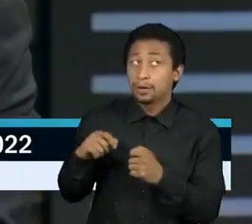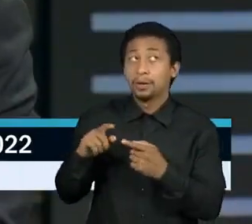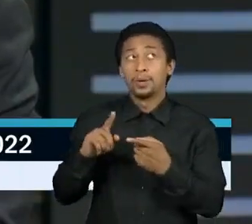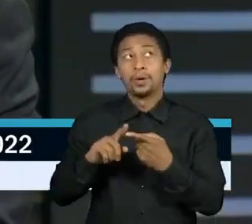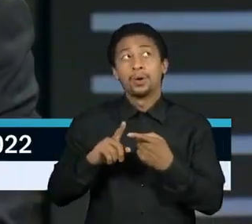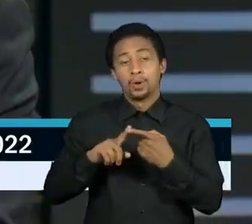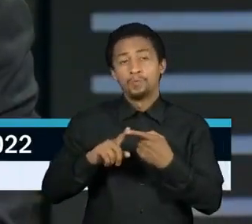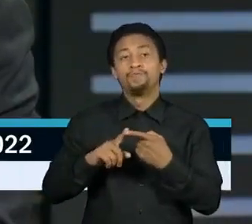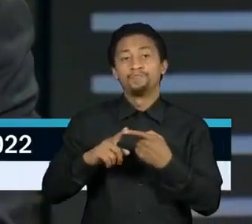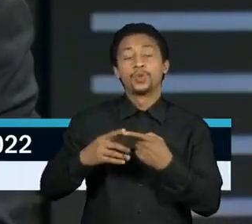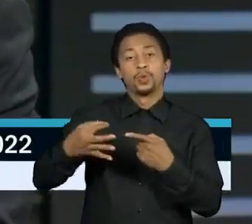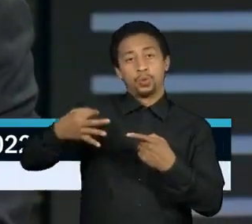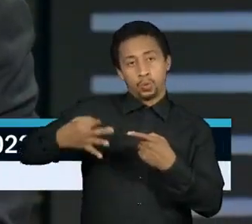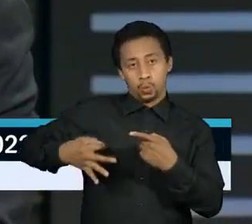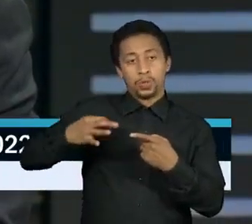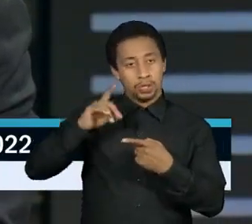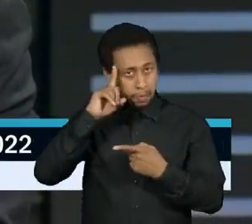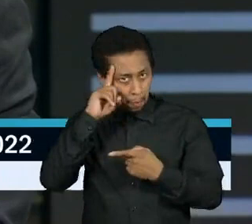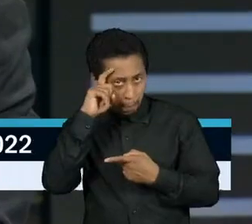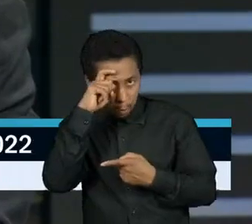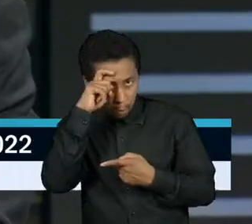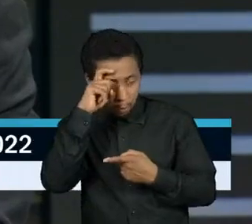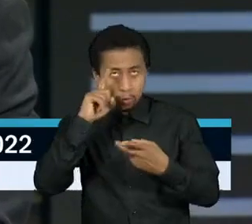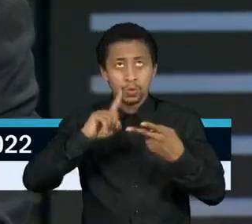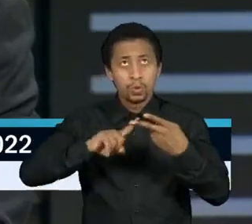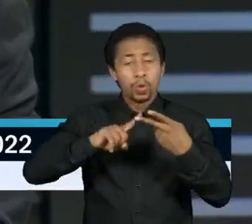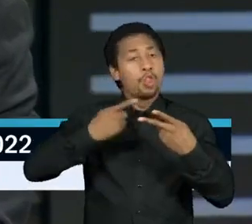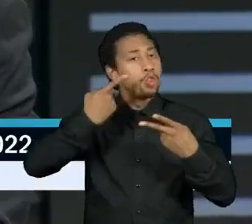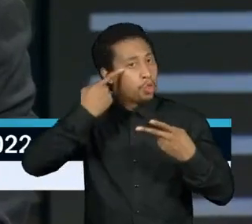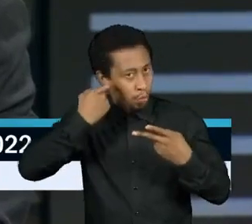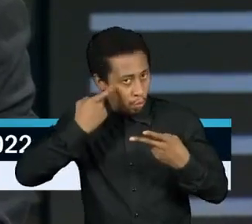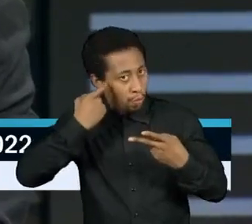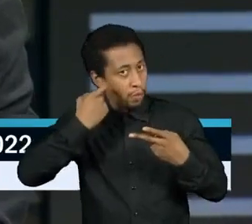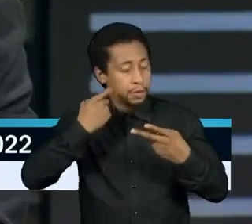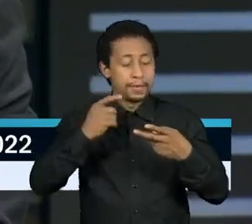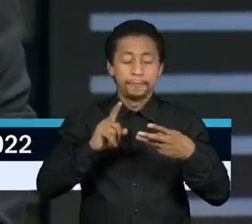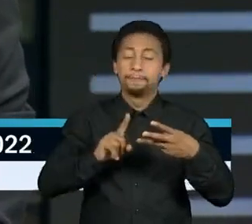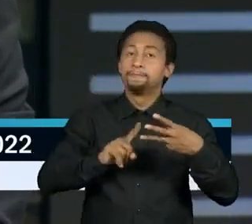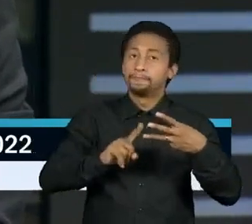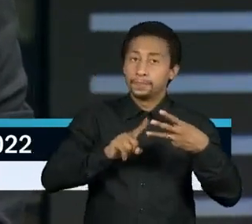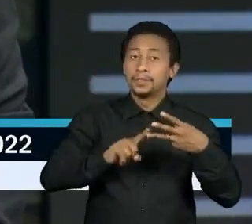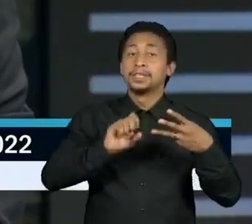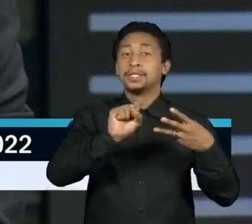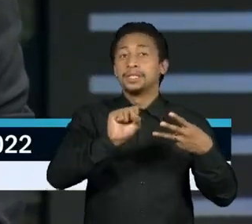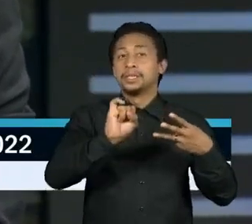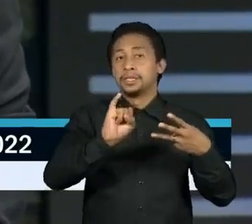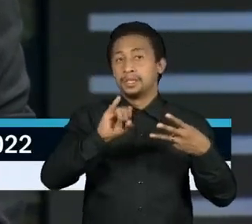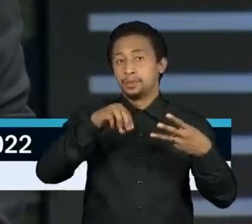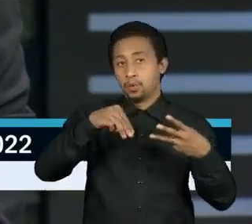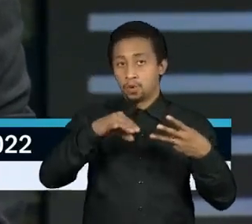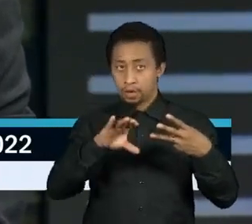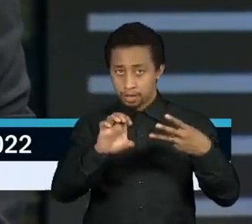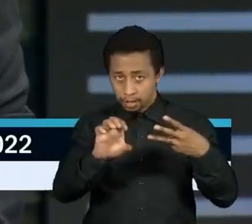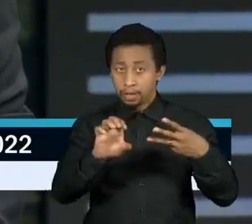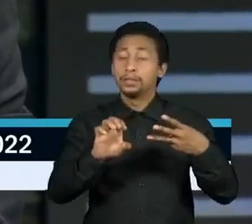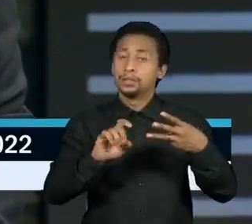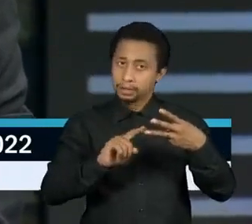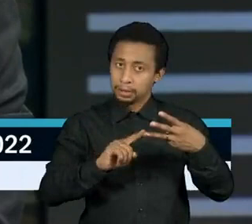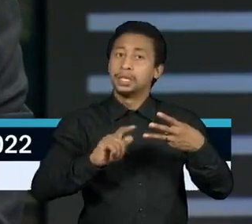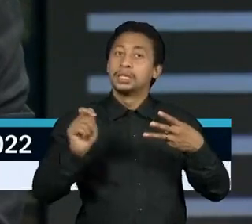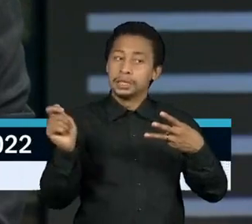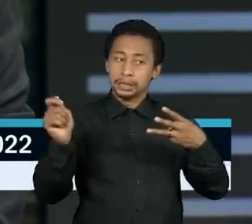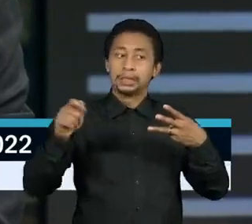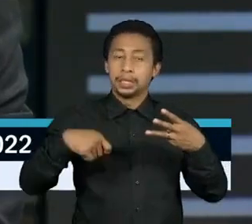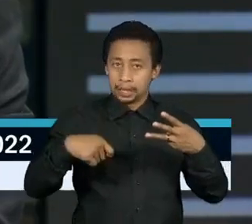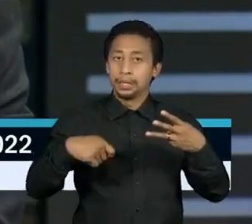do ex-juiz Sérgio Moro, a candidatura de João Dória, a candidatura, eventualmente, da Simone Tebet, que está colocada também como uma,